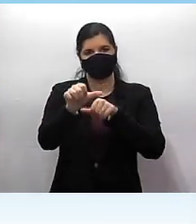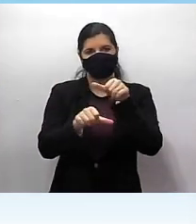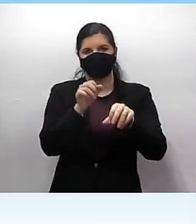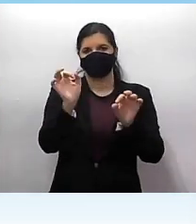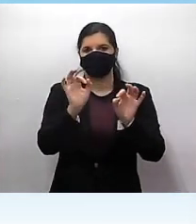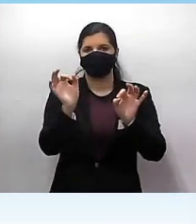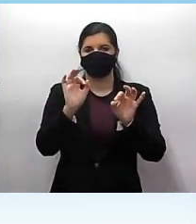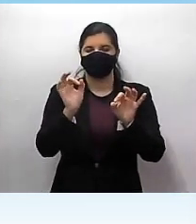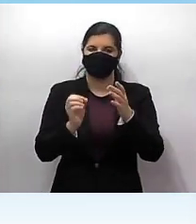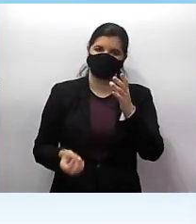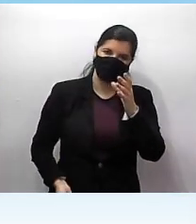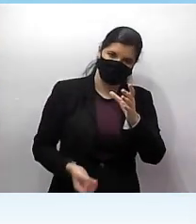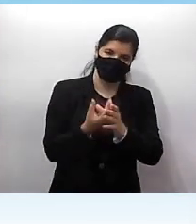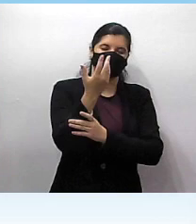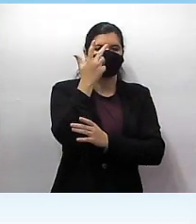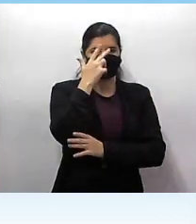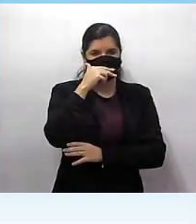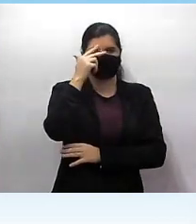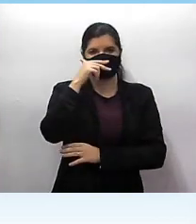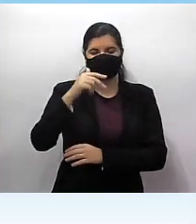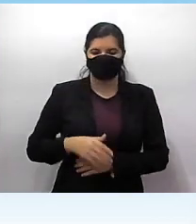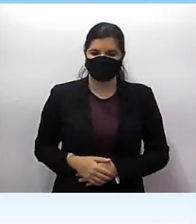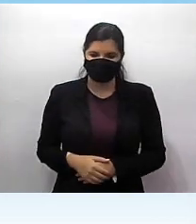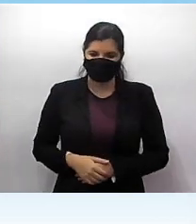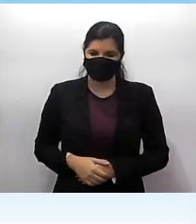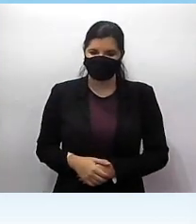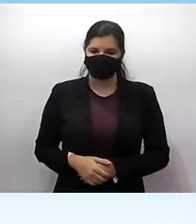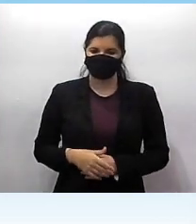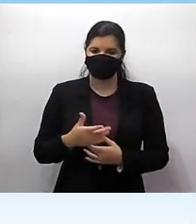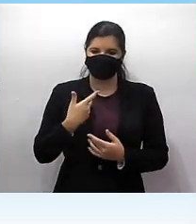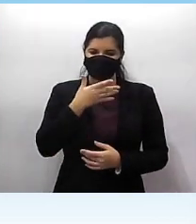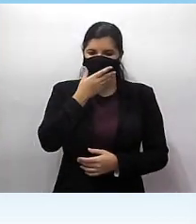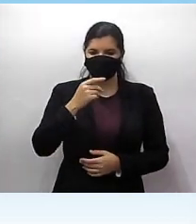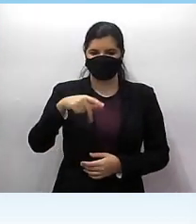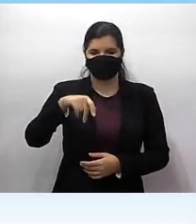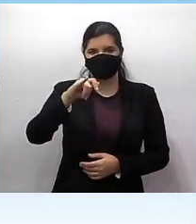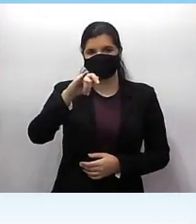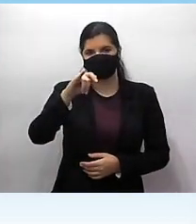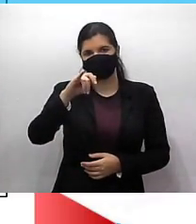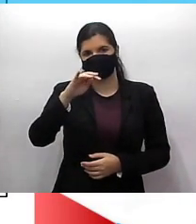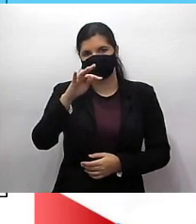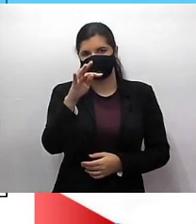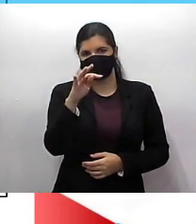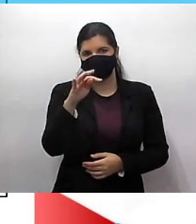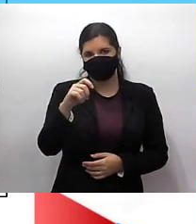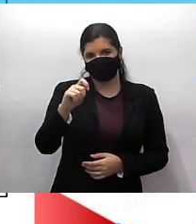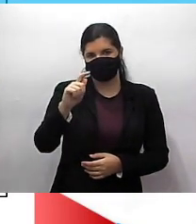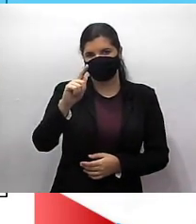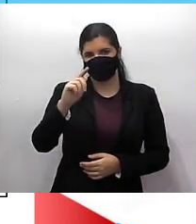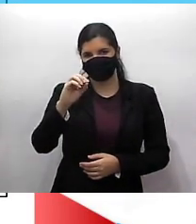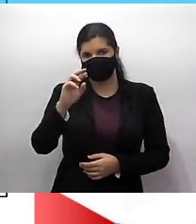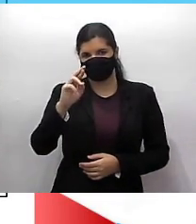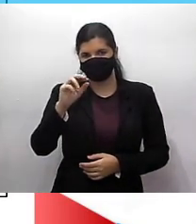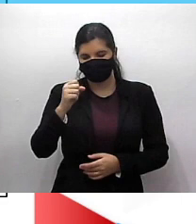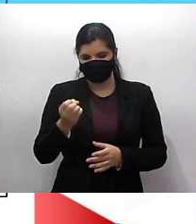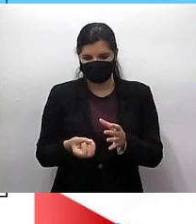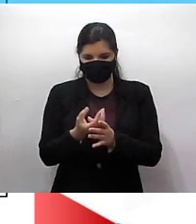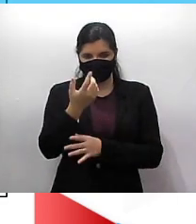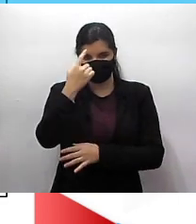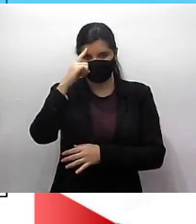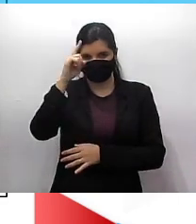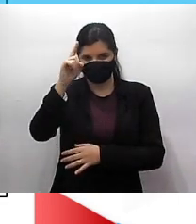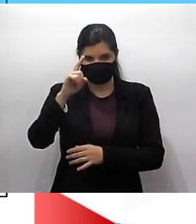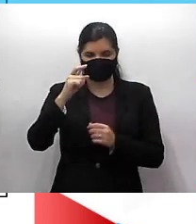de origem continua o mesmo, tá bom? E aí foi o Pitágoras que trouxe pra gente a ideia de ampliação